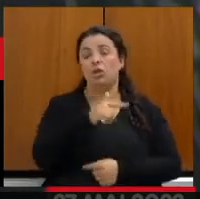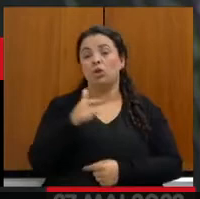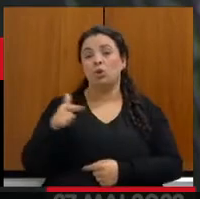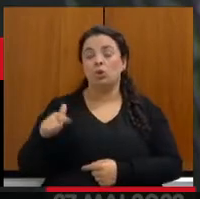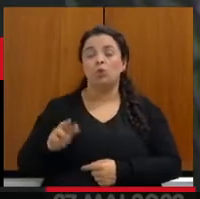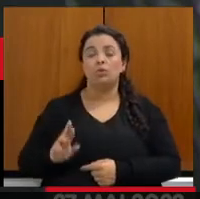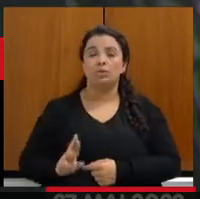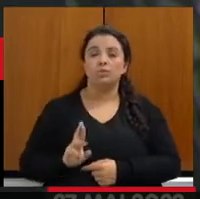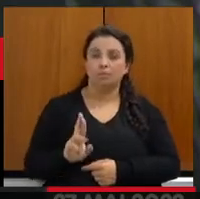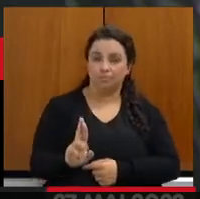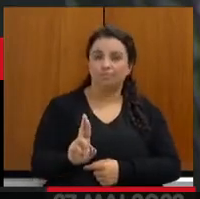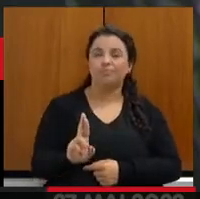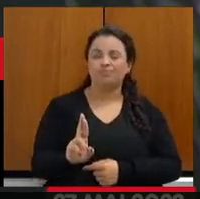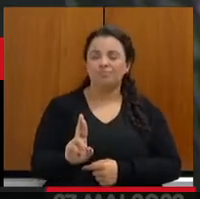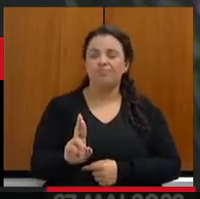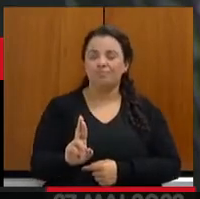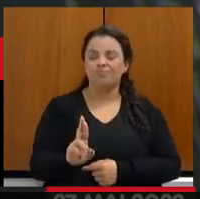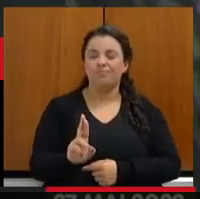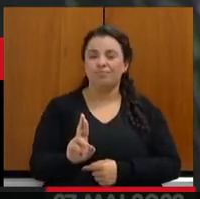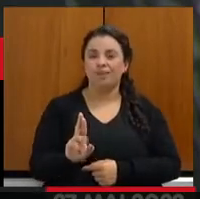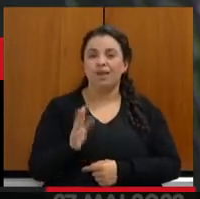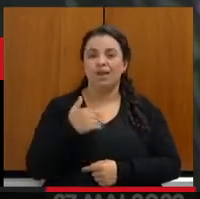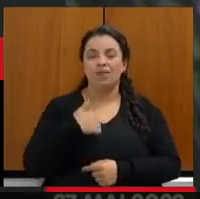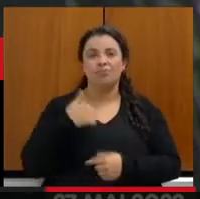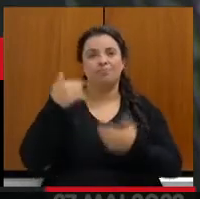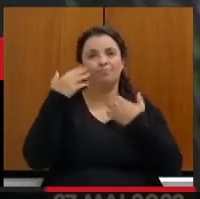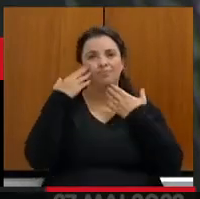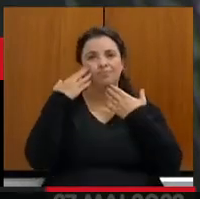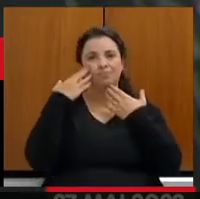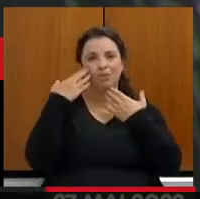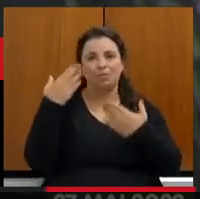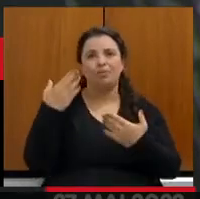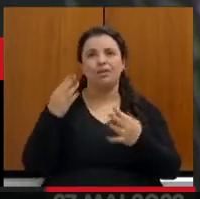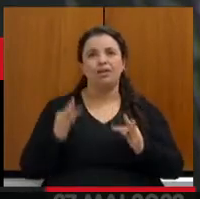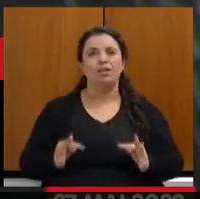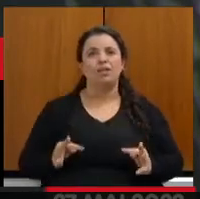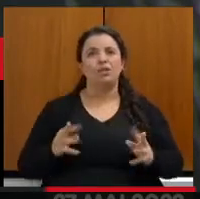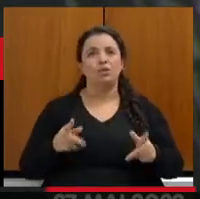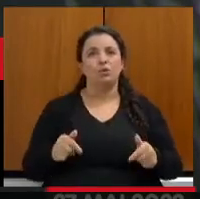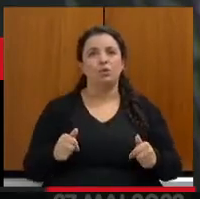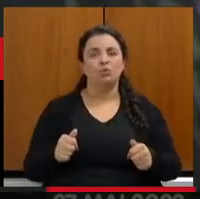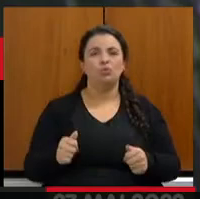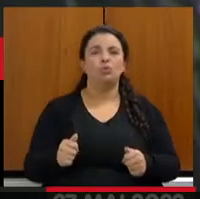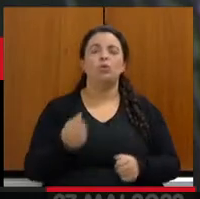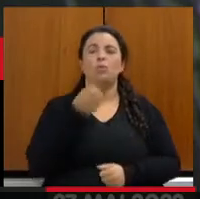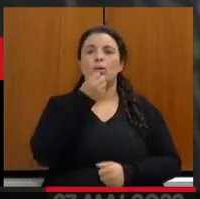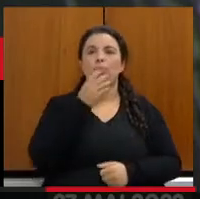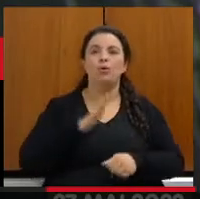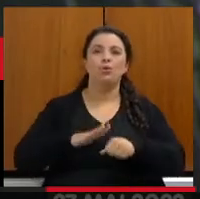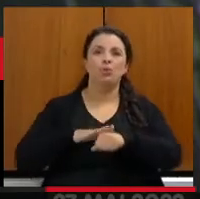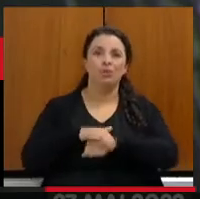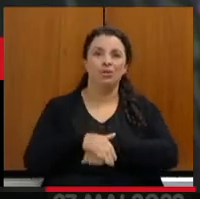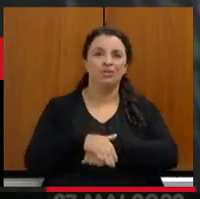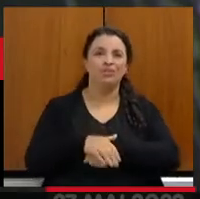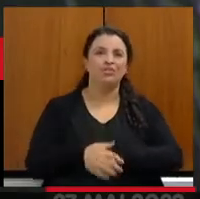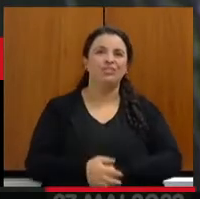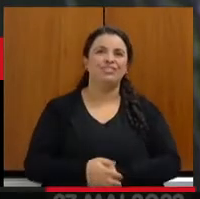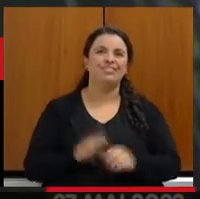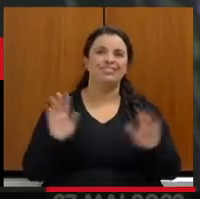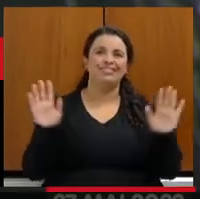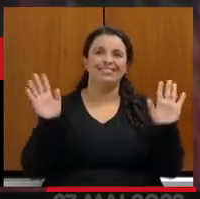outros representatividades o meu muito obrigado a todos e uma boa noite gente